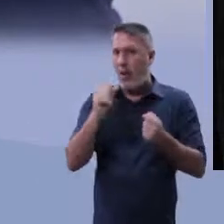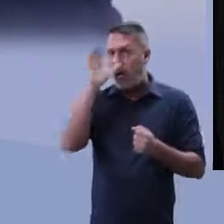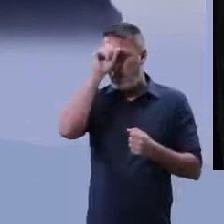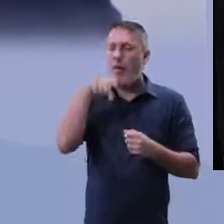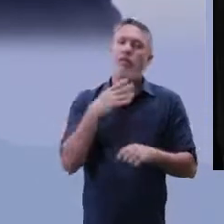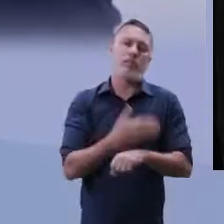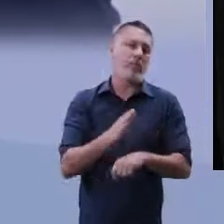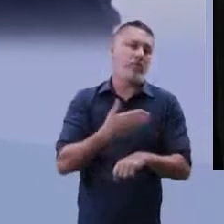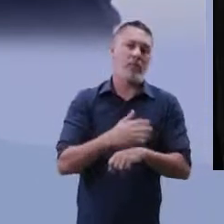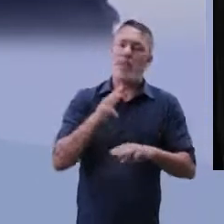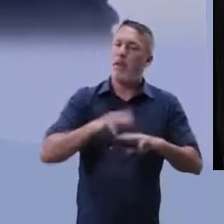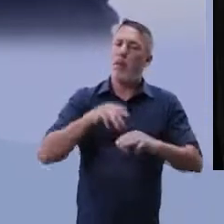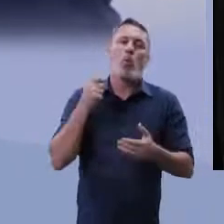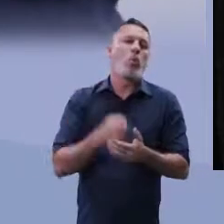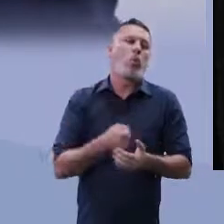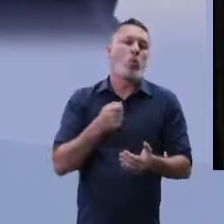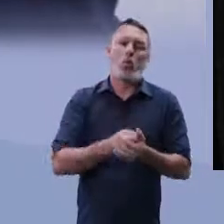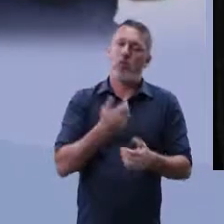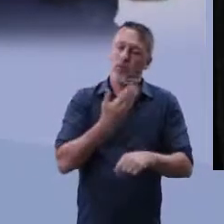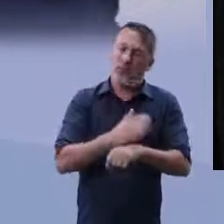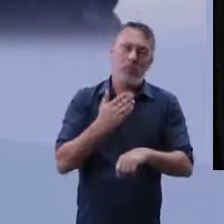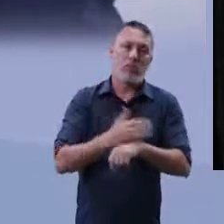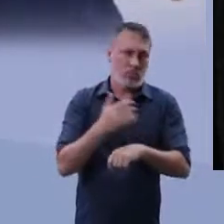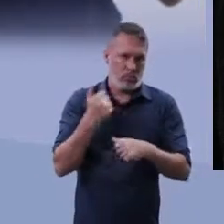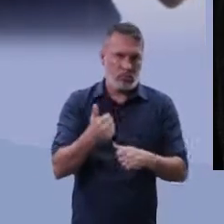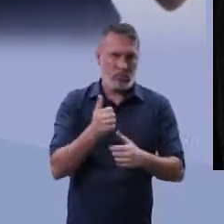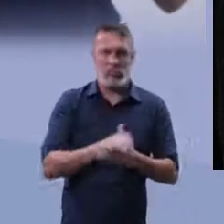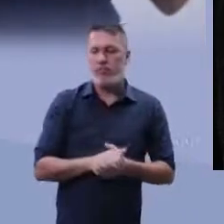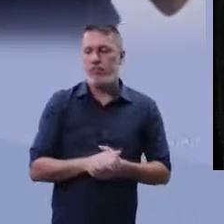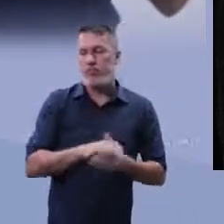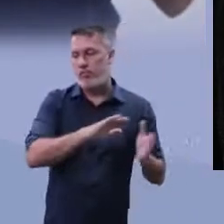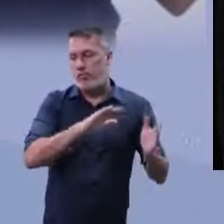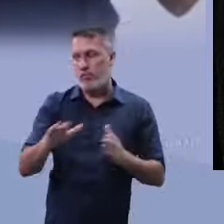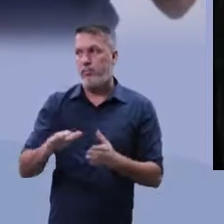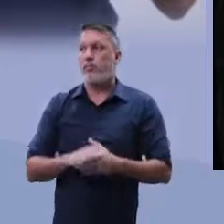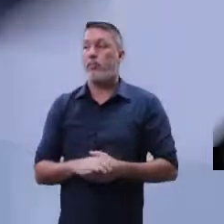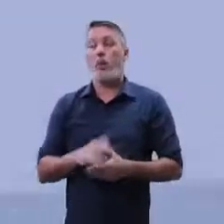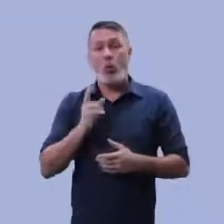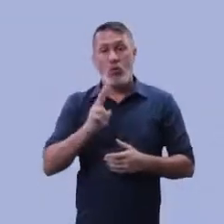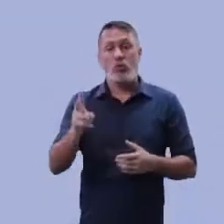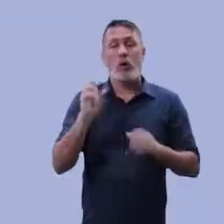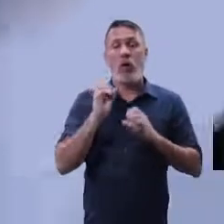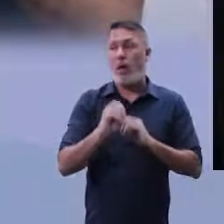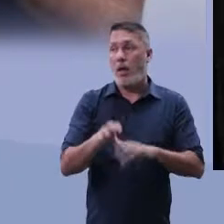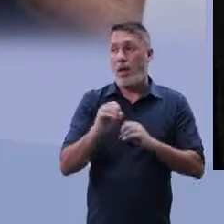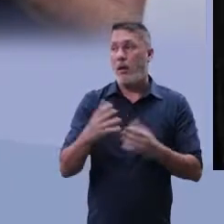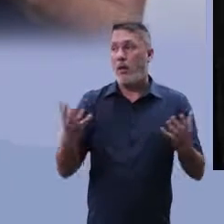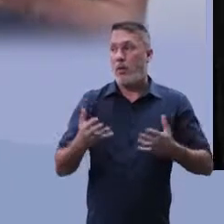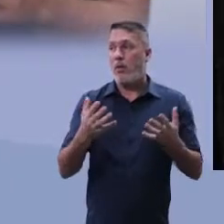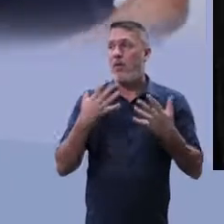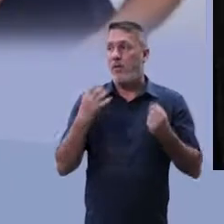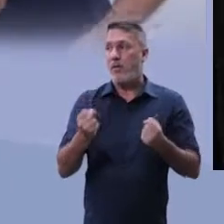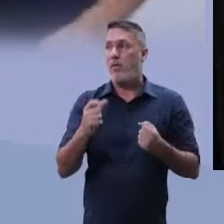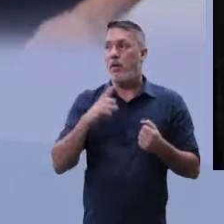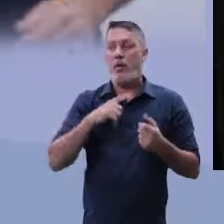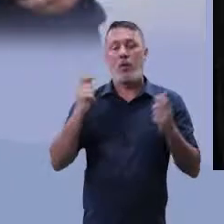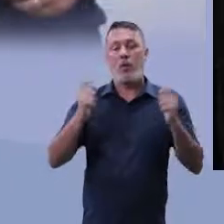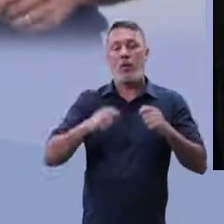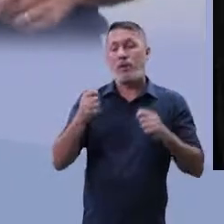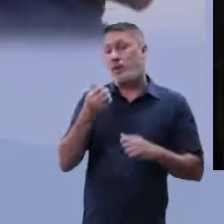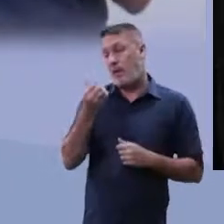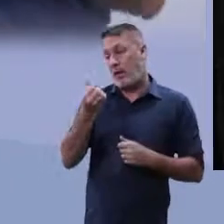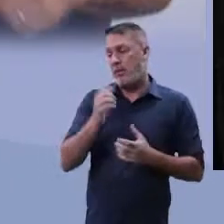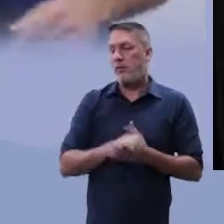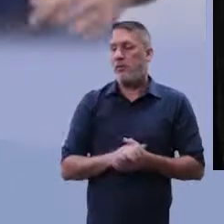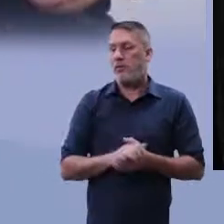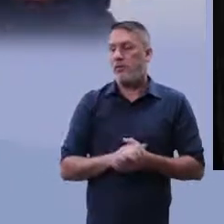matemática. Tamo junto? É assim que se aprende matemática no modo hacker. Beleza? Continuando nossa aula aqui, meu